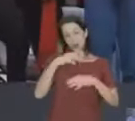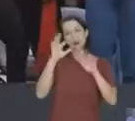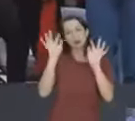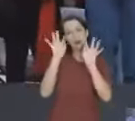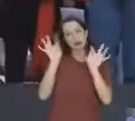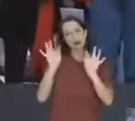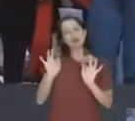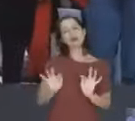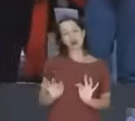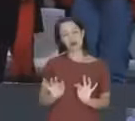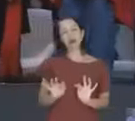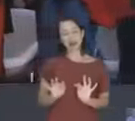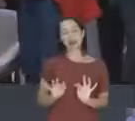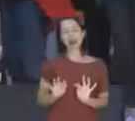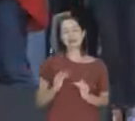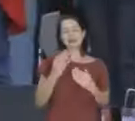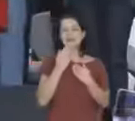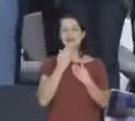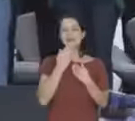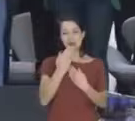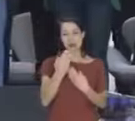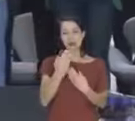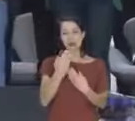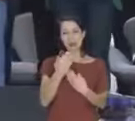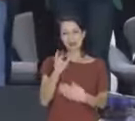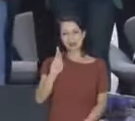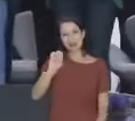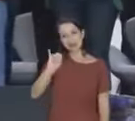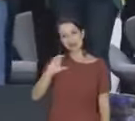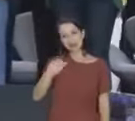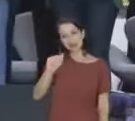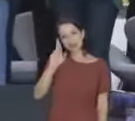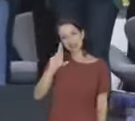Ricardo. Tamo com. Agora sim,